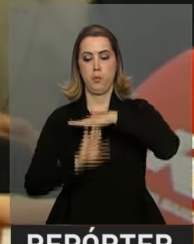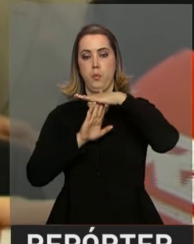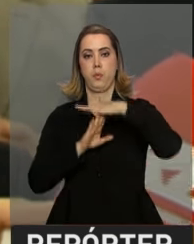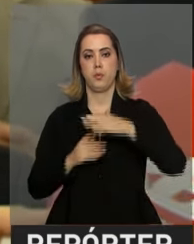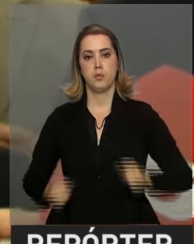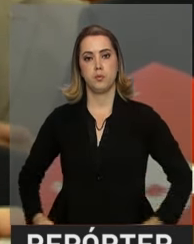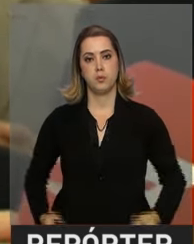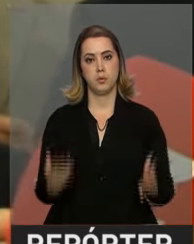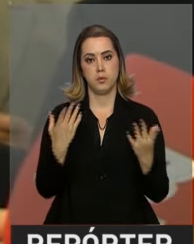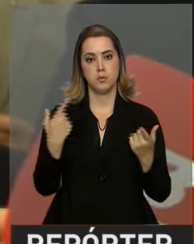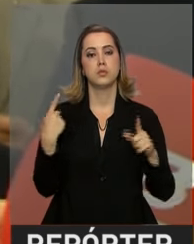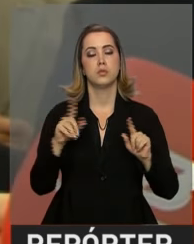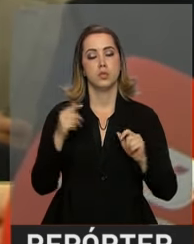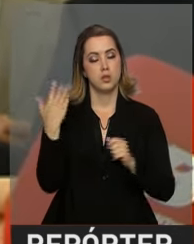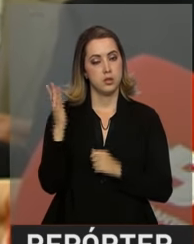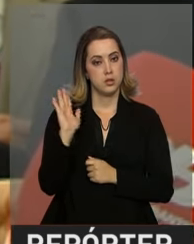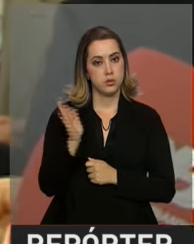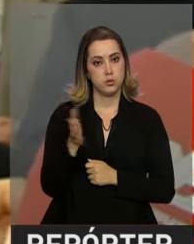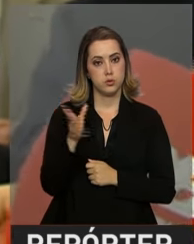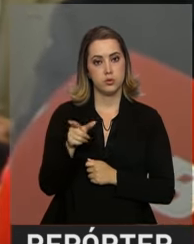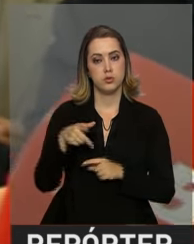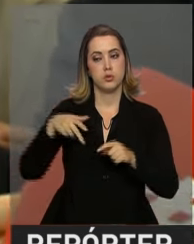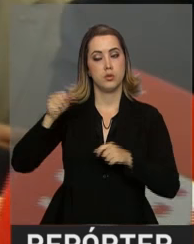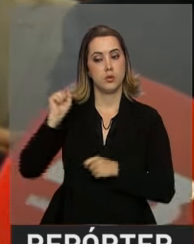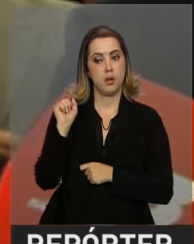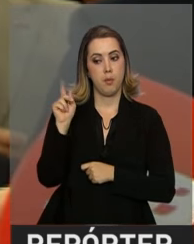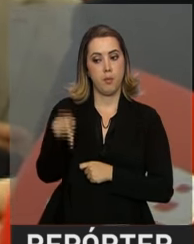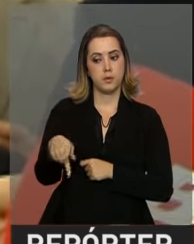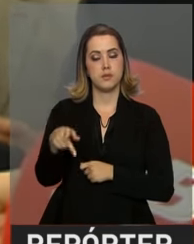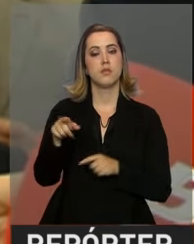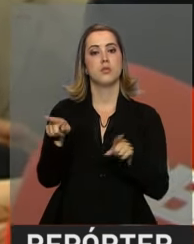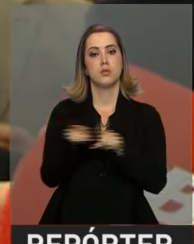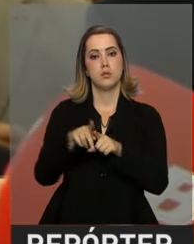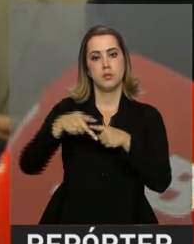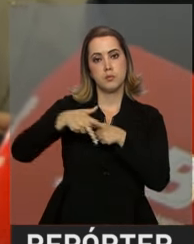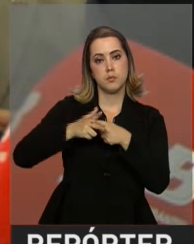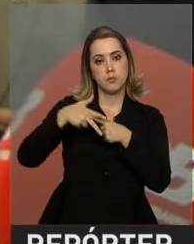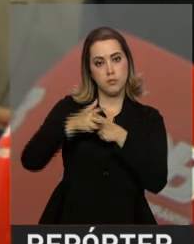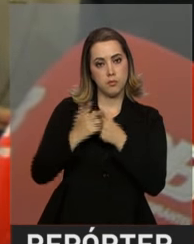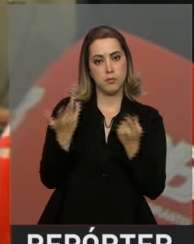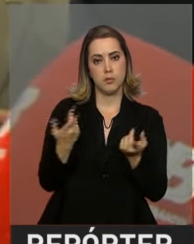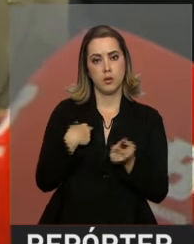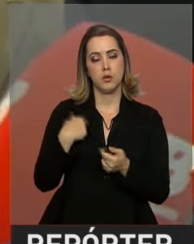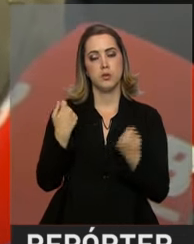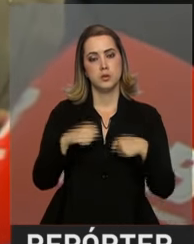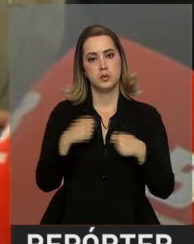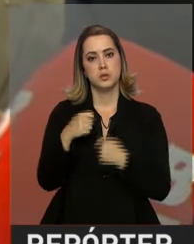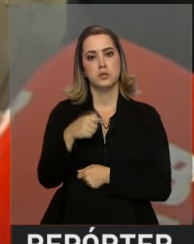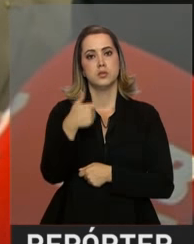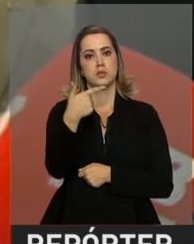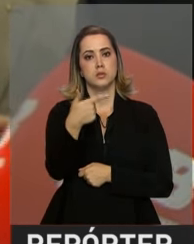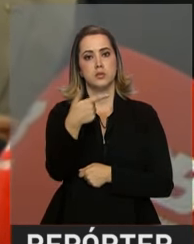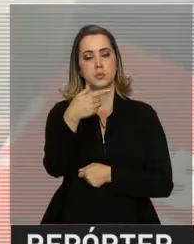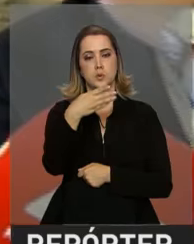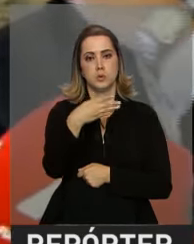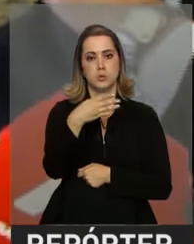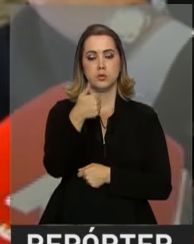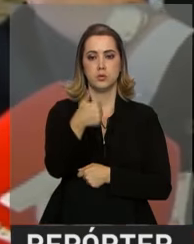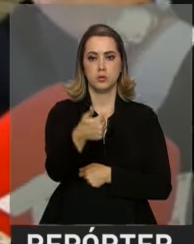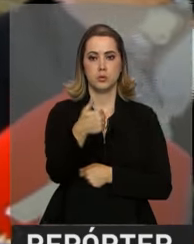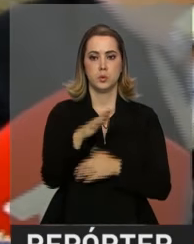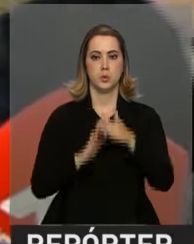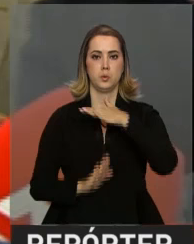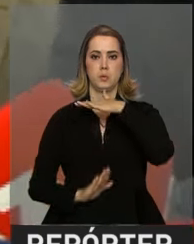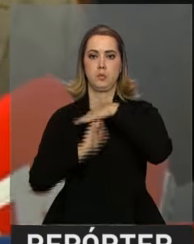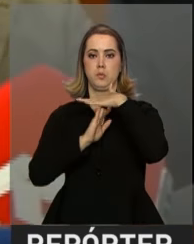votação na comissão da reforma da previdência. Se nós fecharmos o ano com a PEC 241, que é o teto fixado e